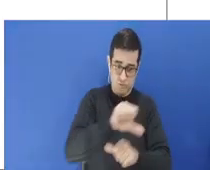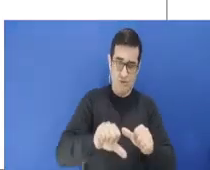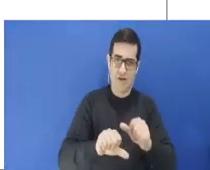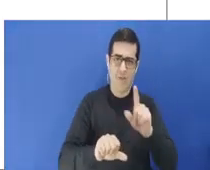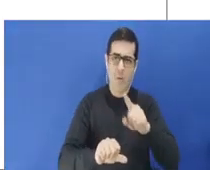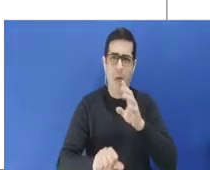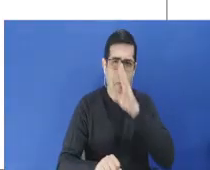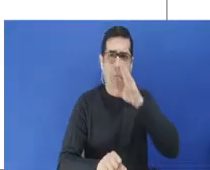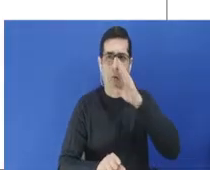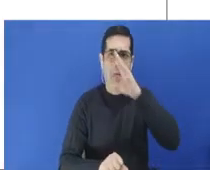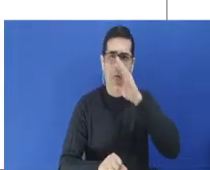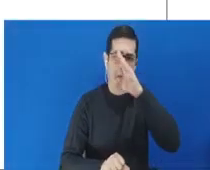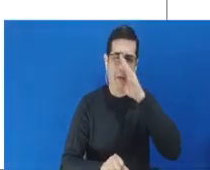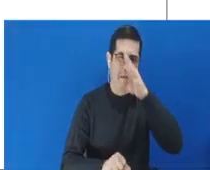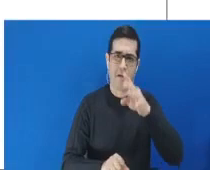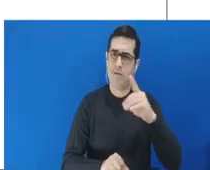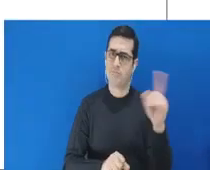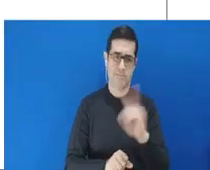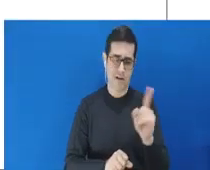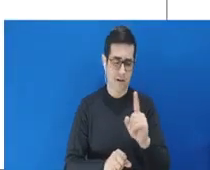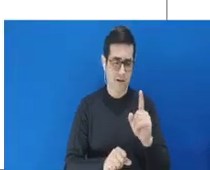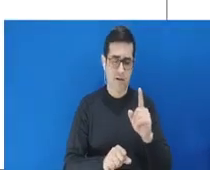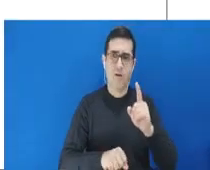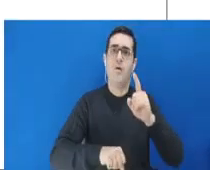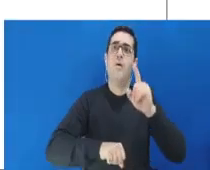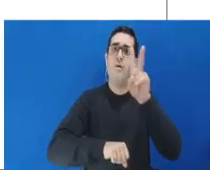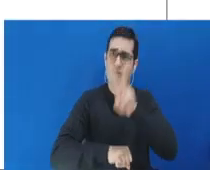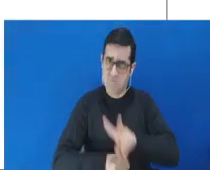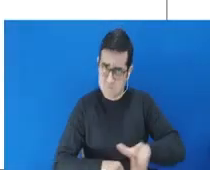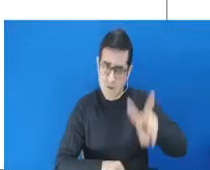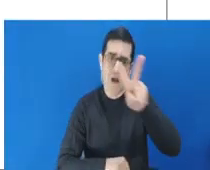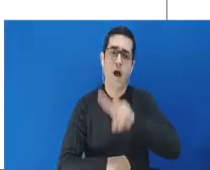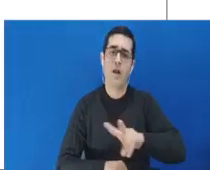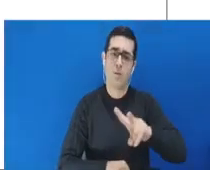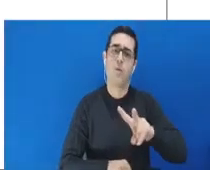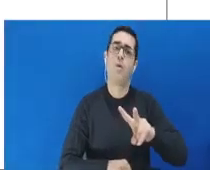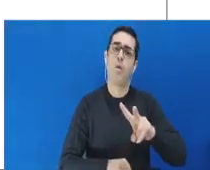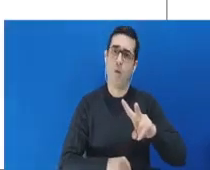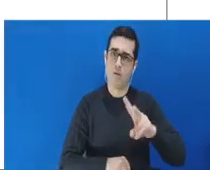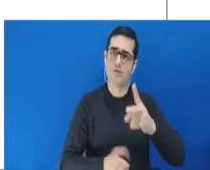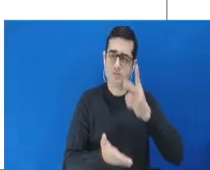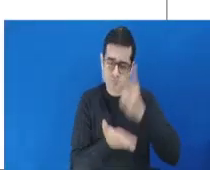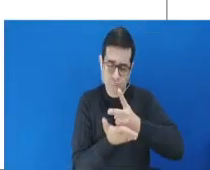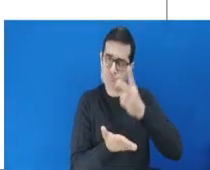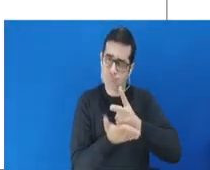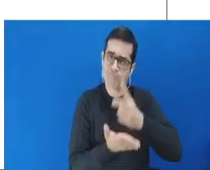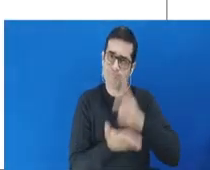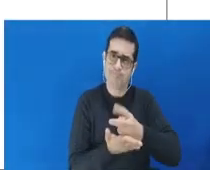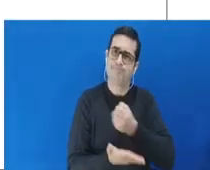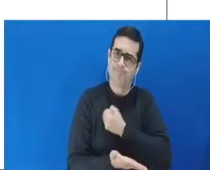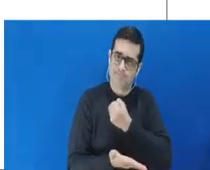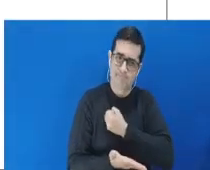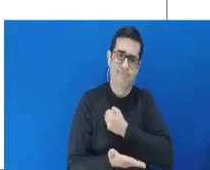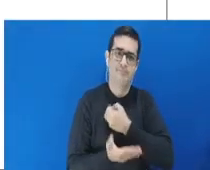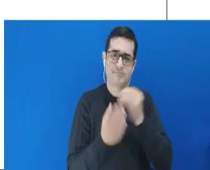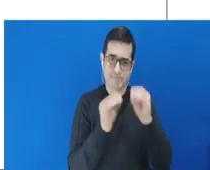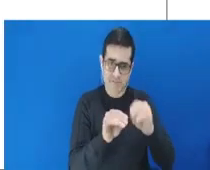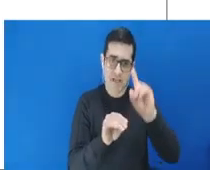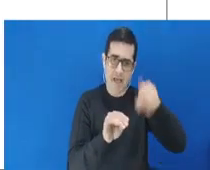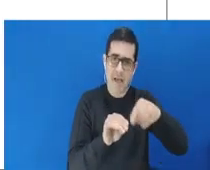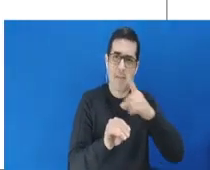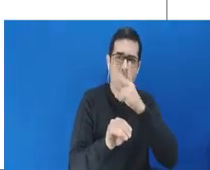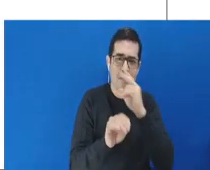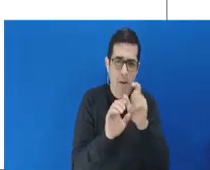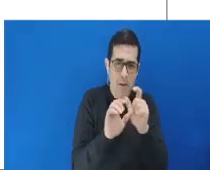sim valores fixos de energia, que ele chama de pacotes discretos de energia, né? E dá o nome